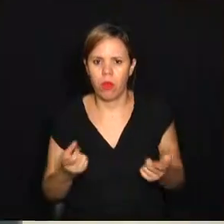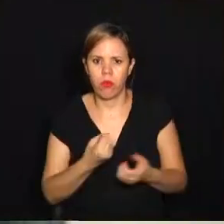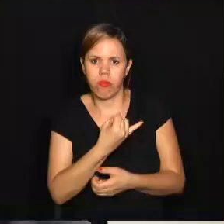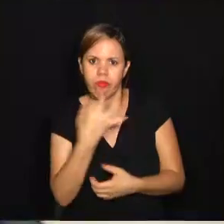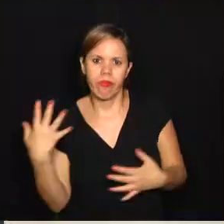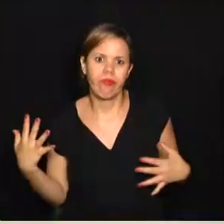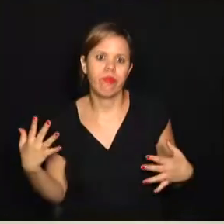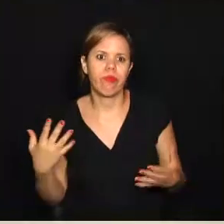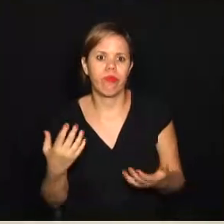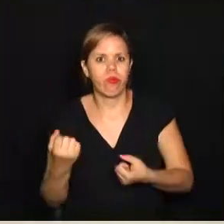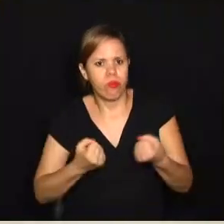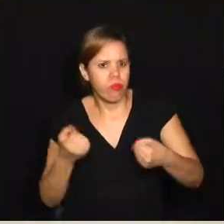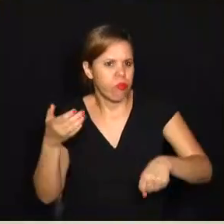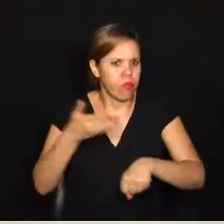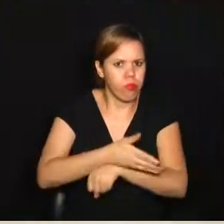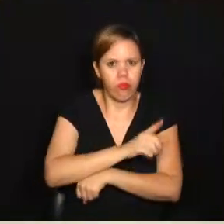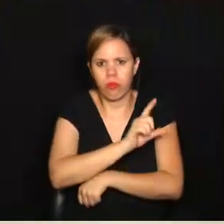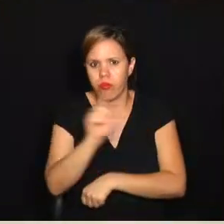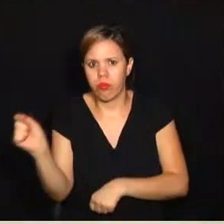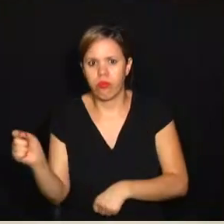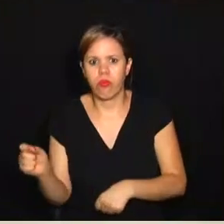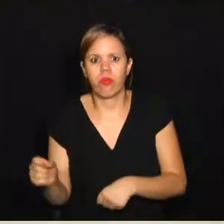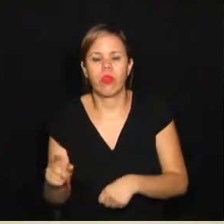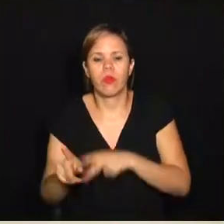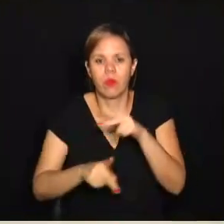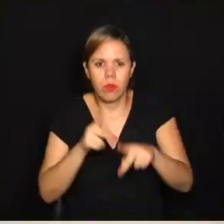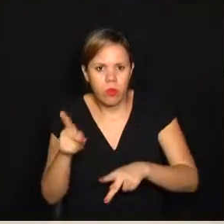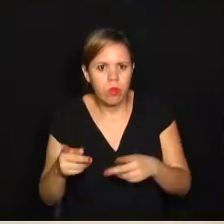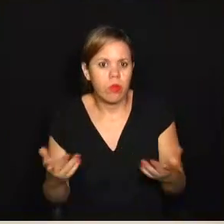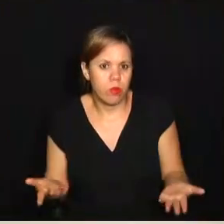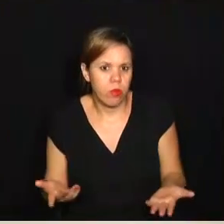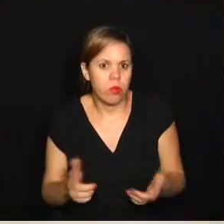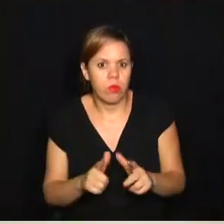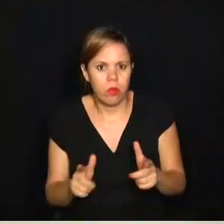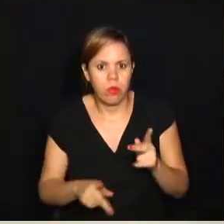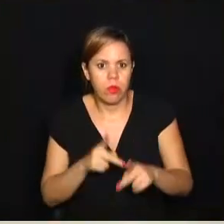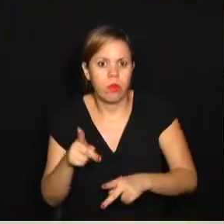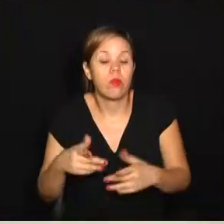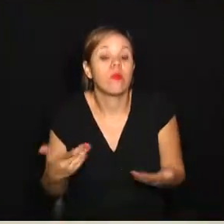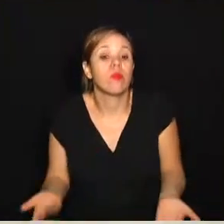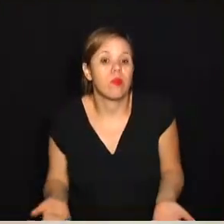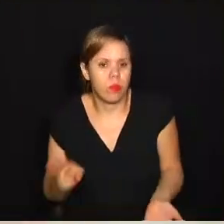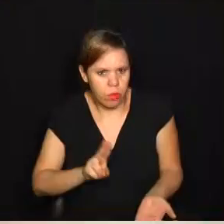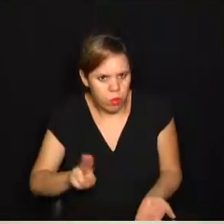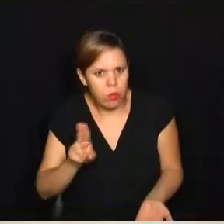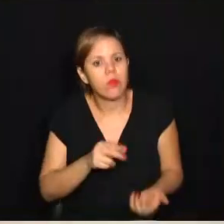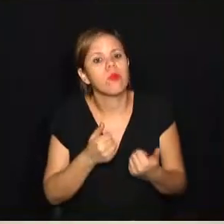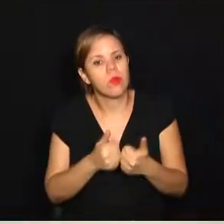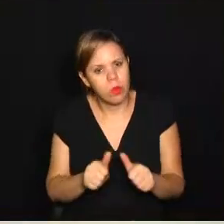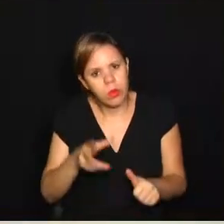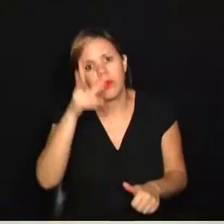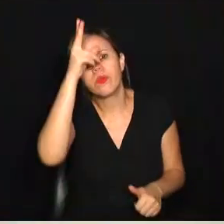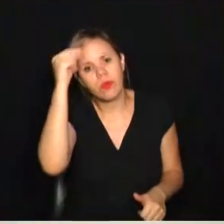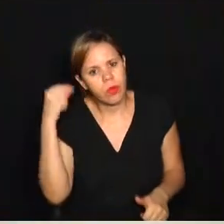veículos, indo, voltando, saindo, entrando, de veículos e de pessoas, né, a maior parte das quais vai usar o transporte público.